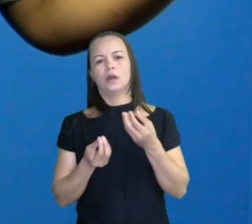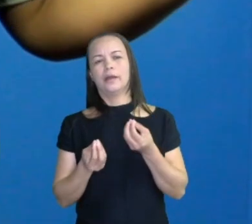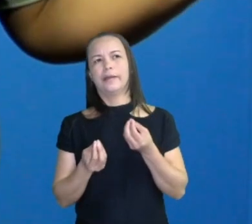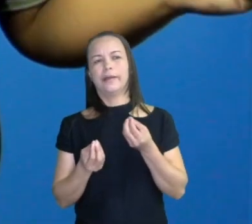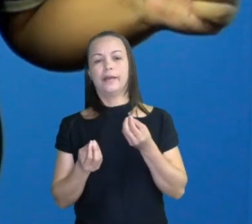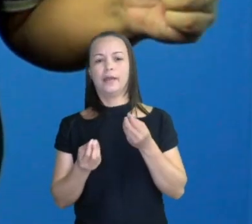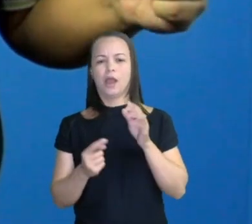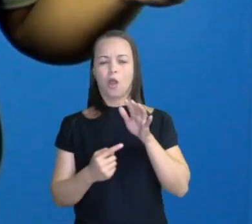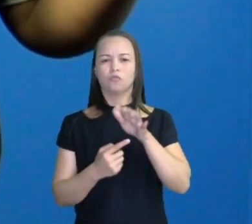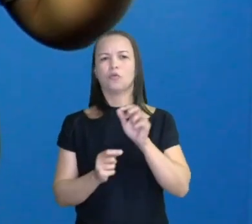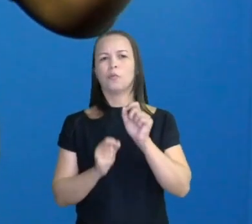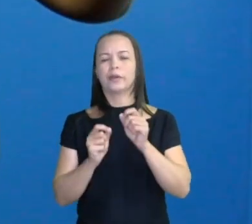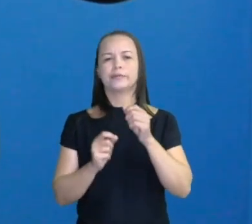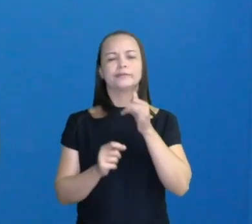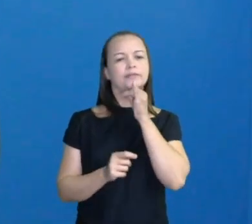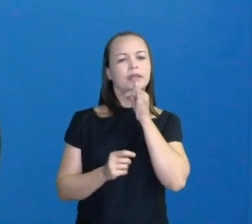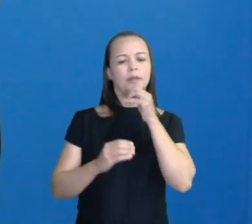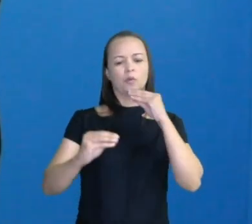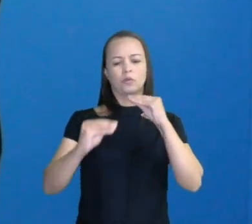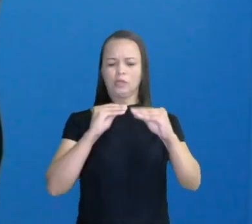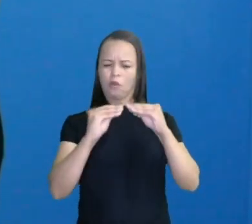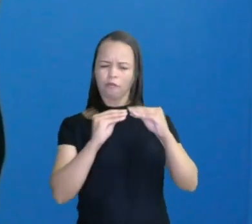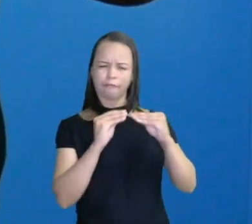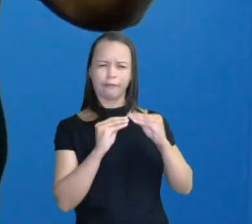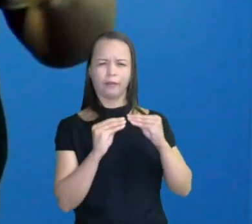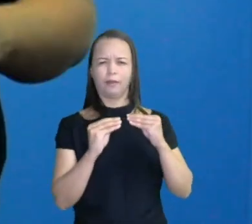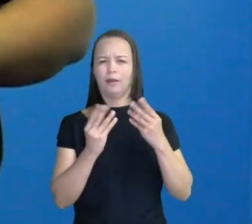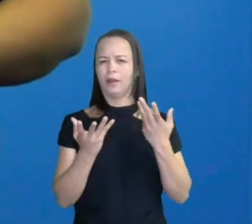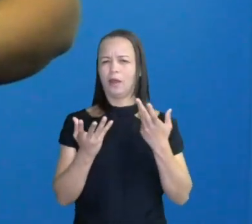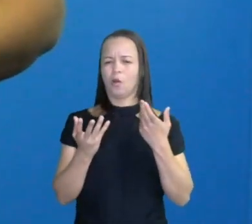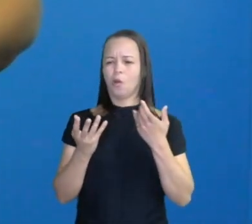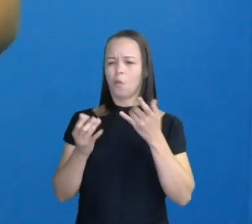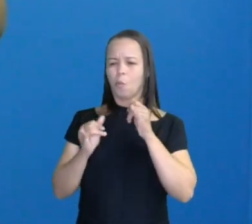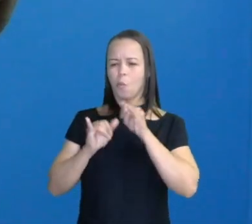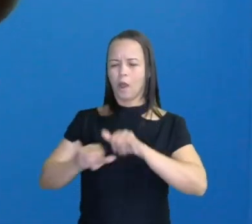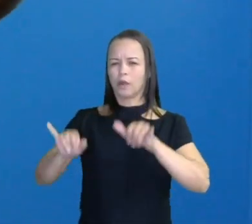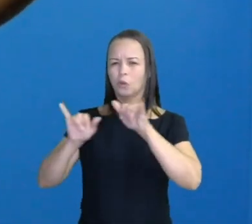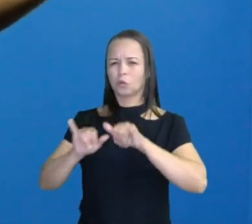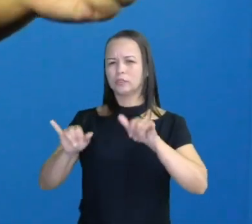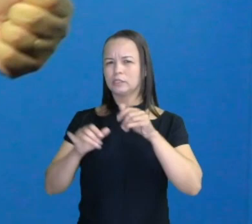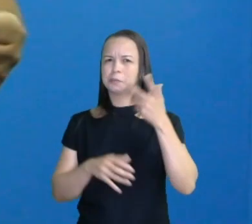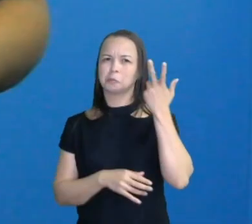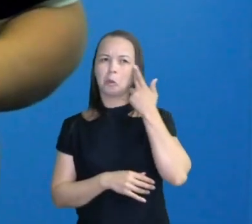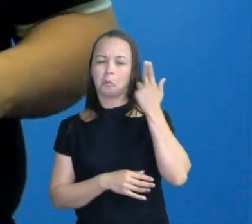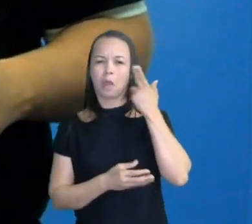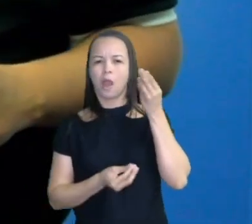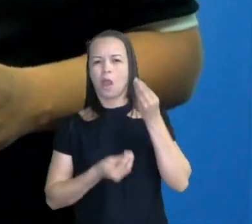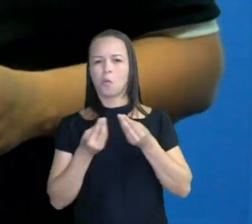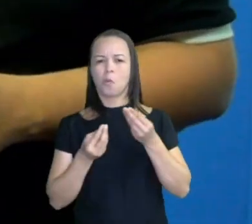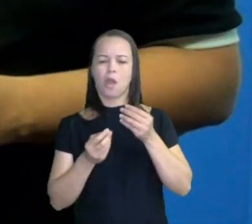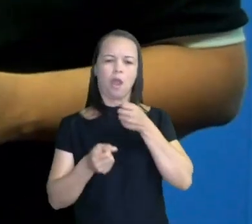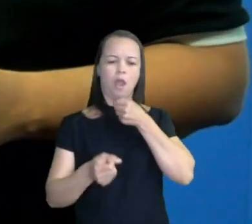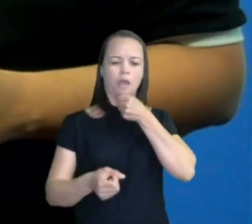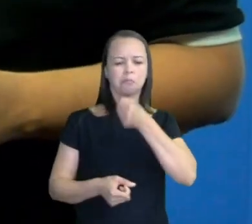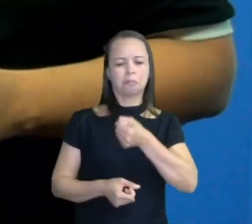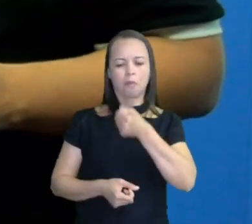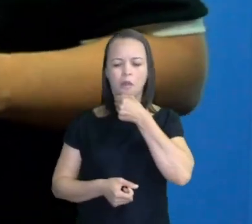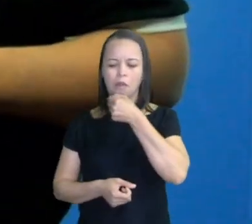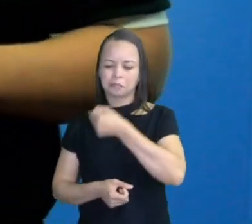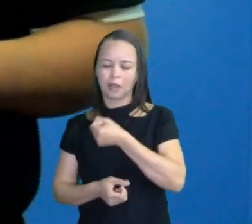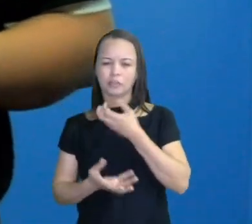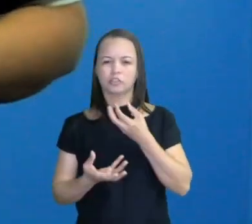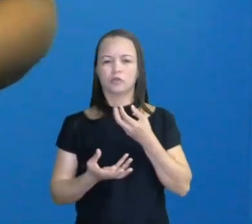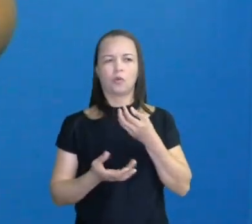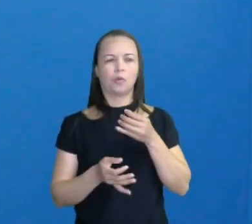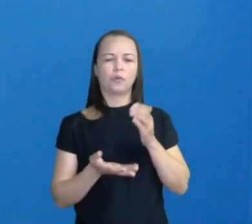de novela ou uma notícia de normal, né, de alguma reportagem, com algo